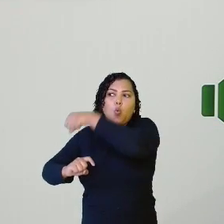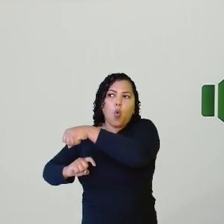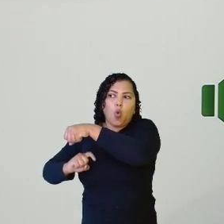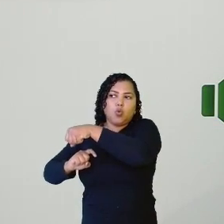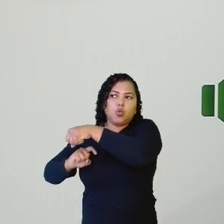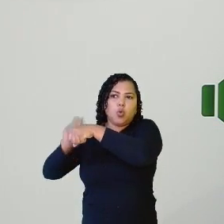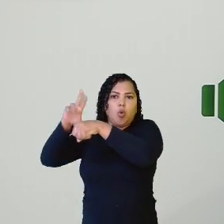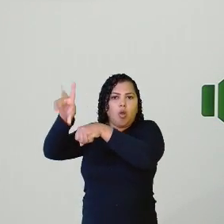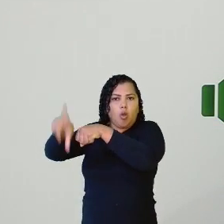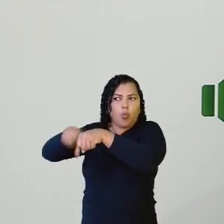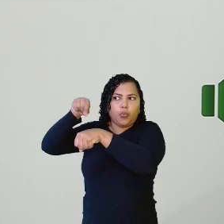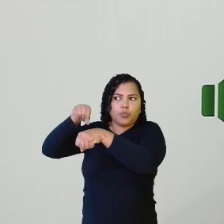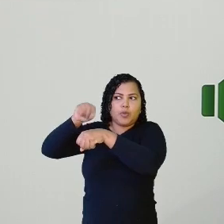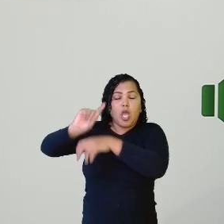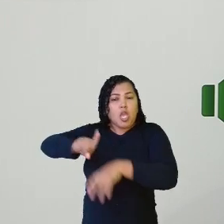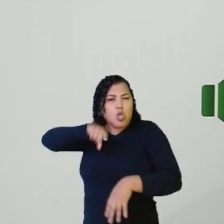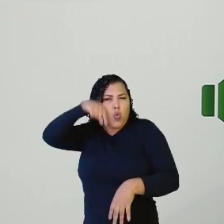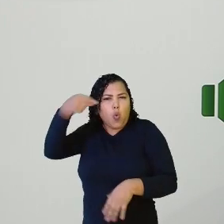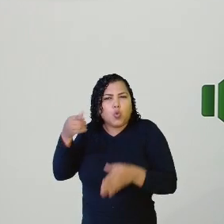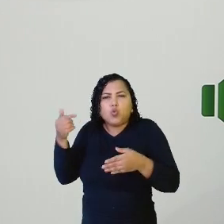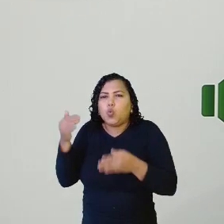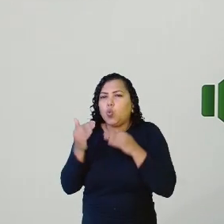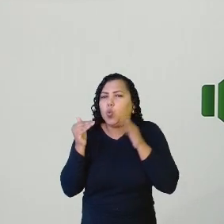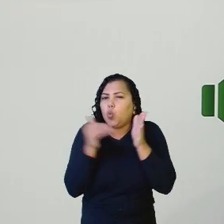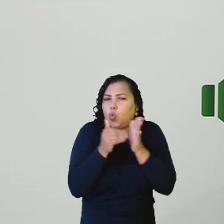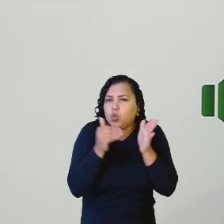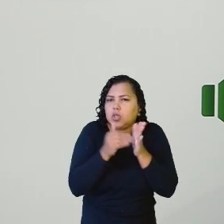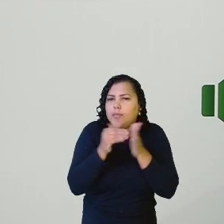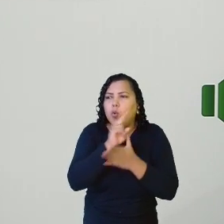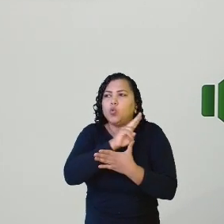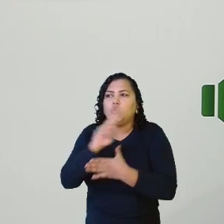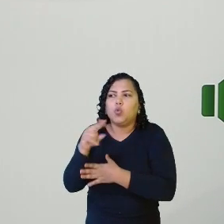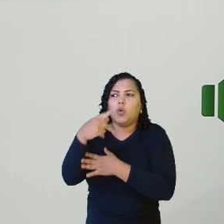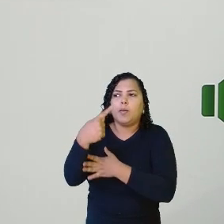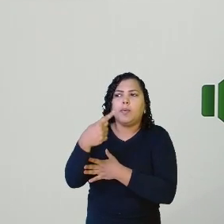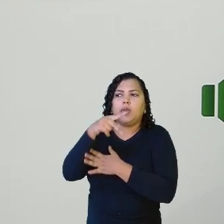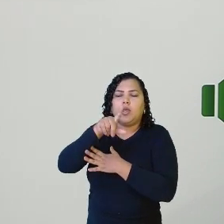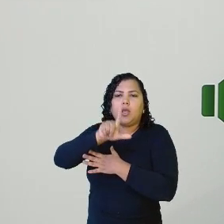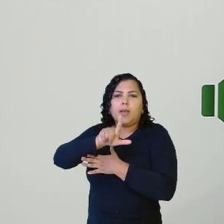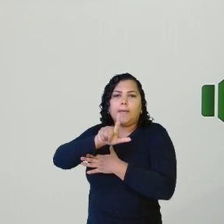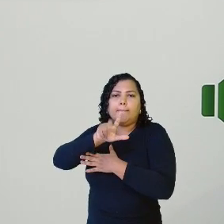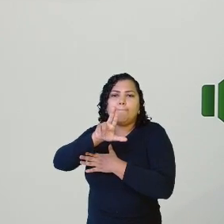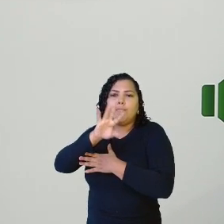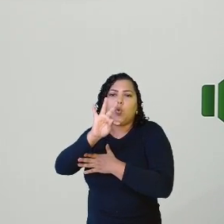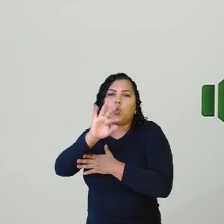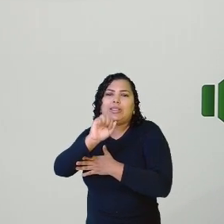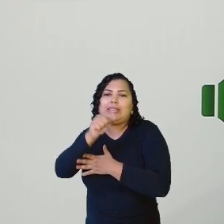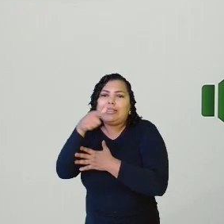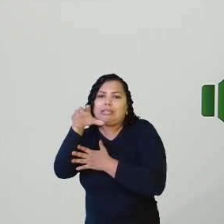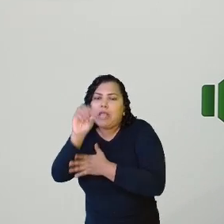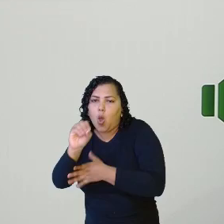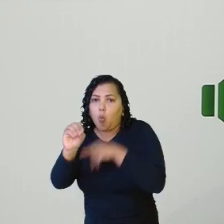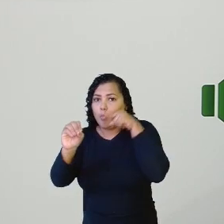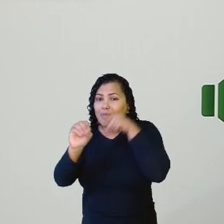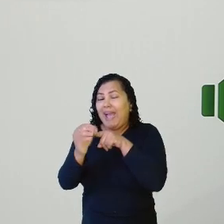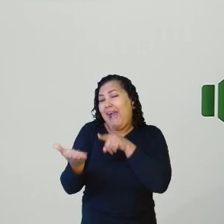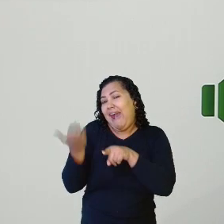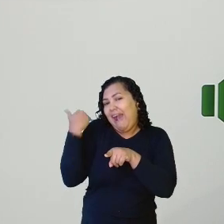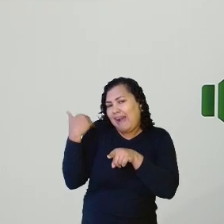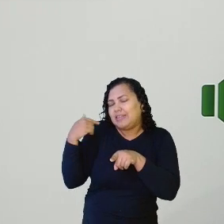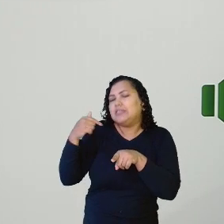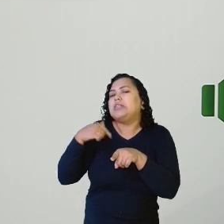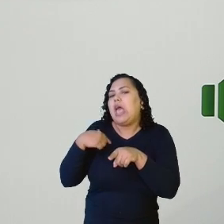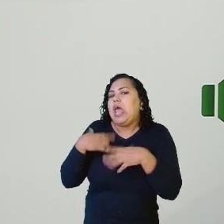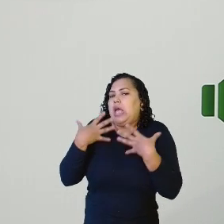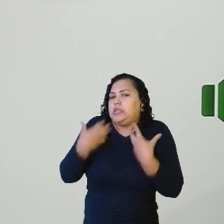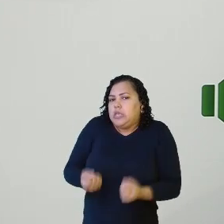identificado como um planeta. Só que depois de alguns estudos perceberam, os cientistas e os estudiosos perceberam, que Plutão, na